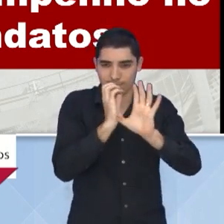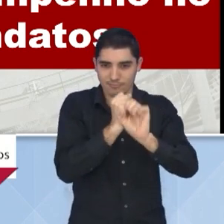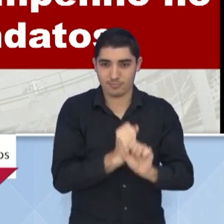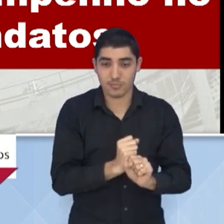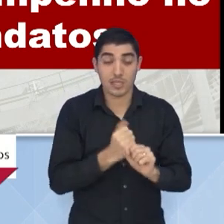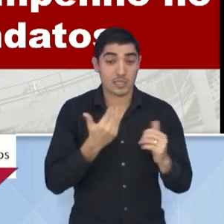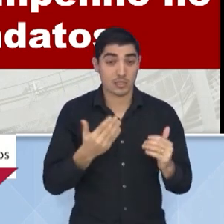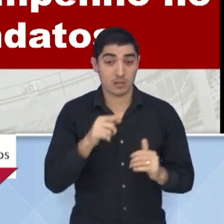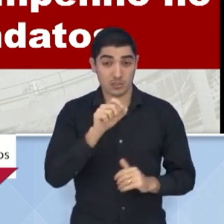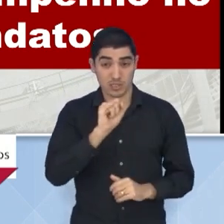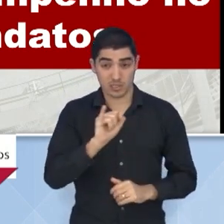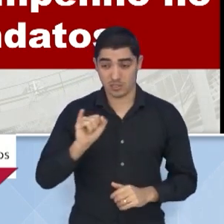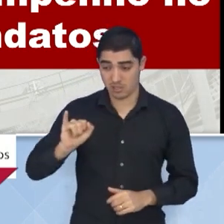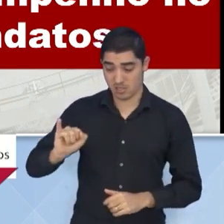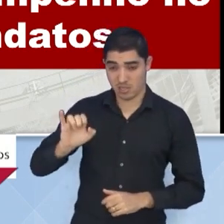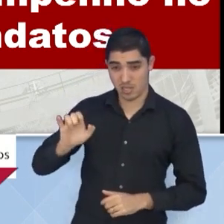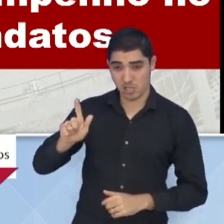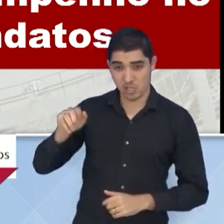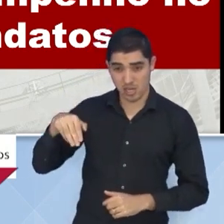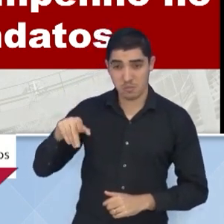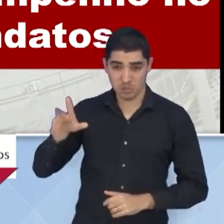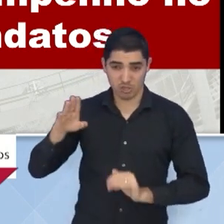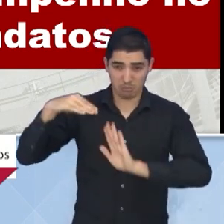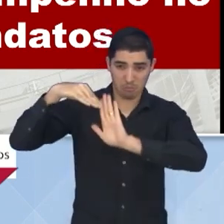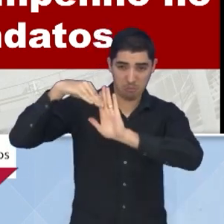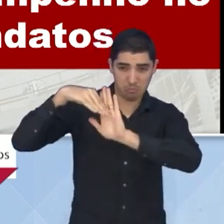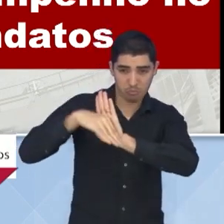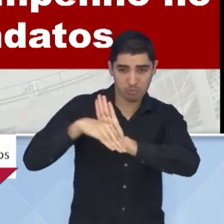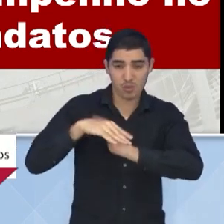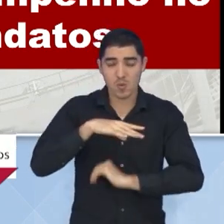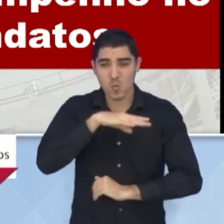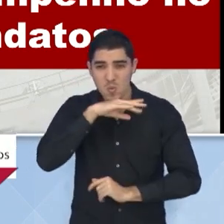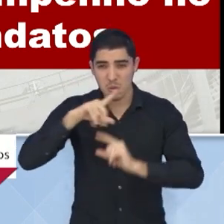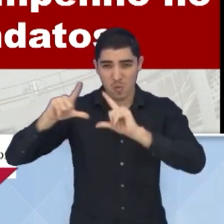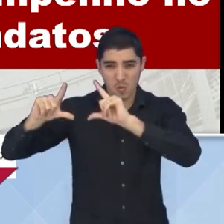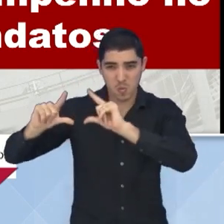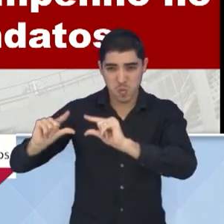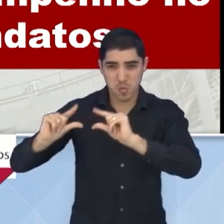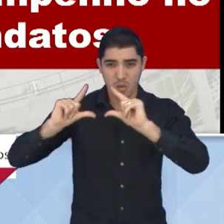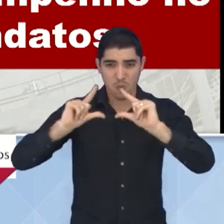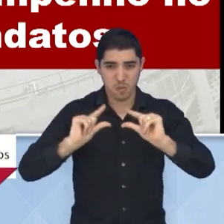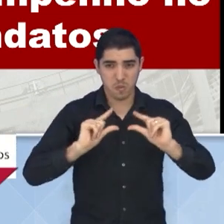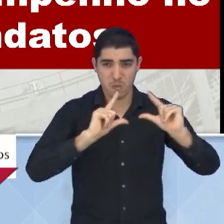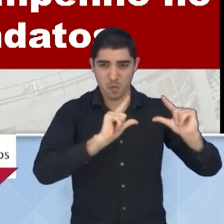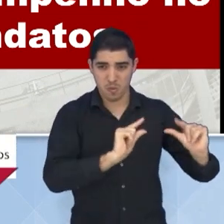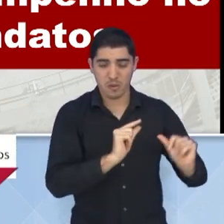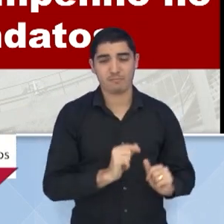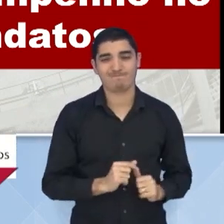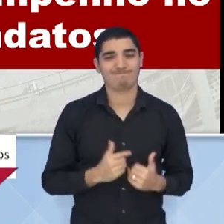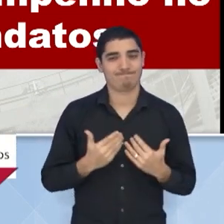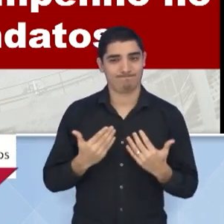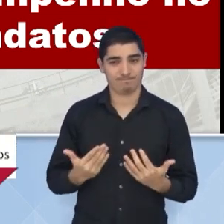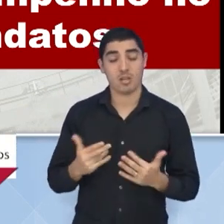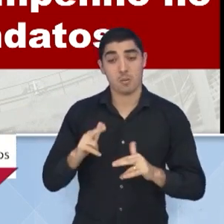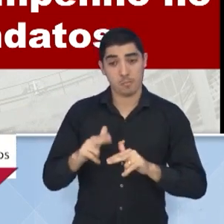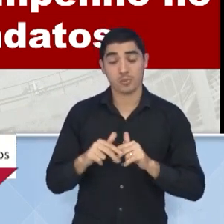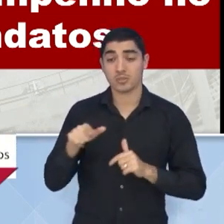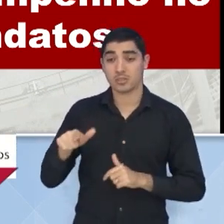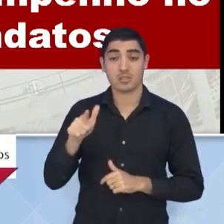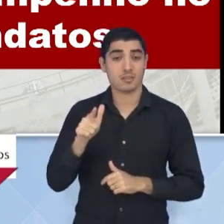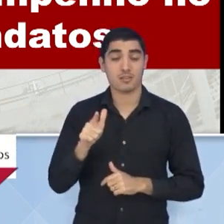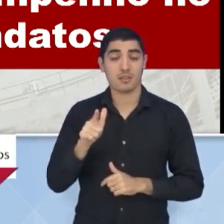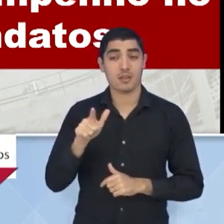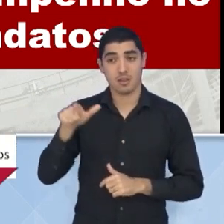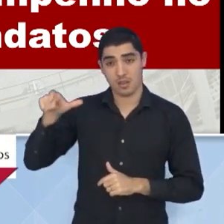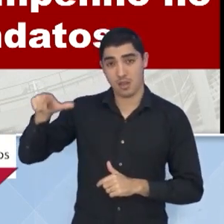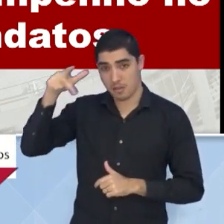no iegm no decorrer dos anos eh tem levado à rejeição das contas